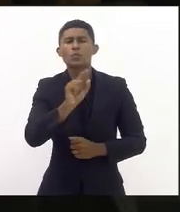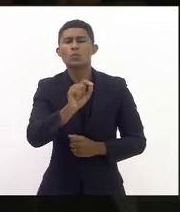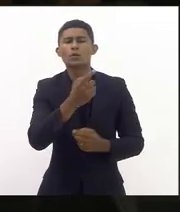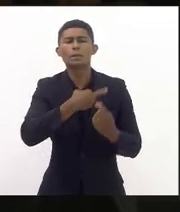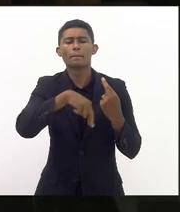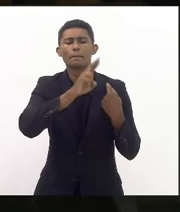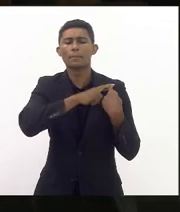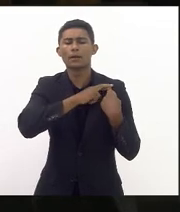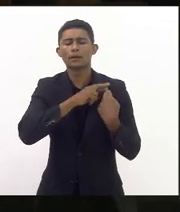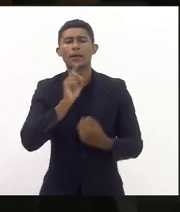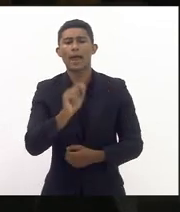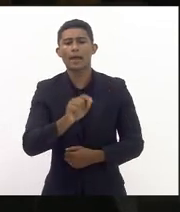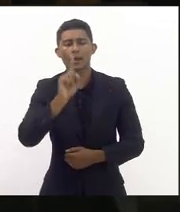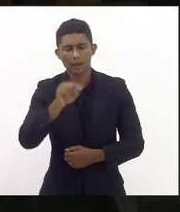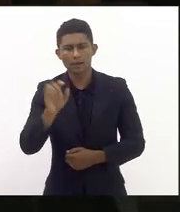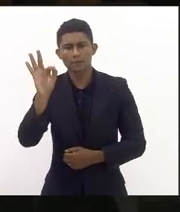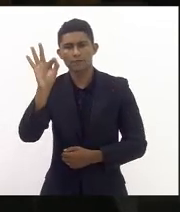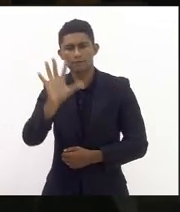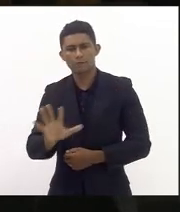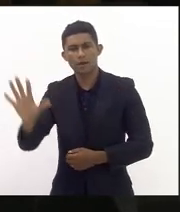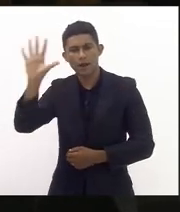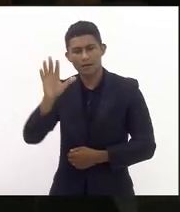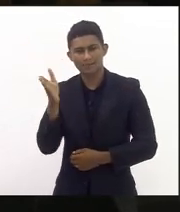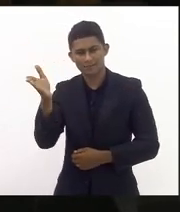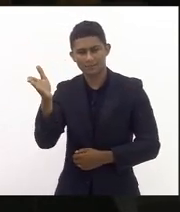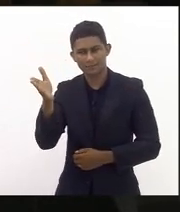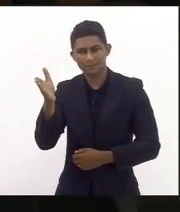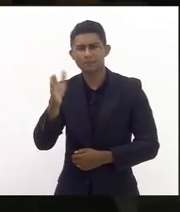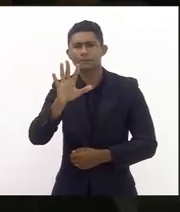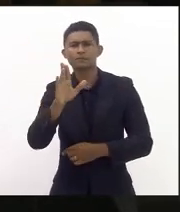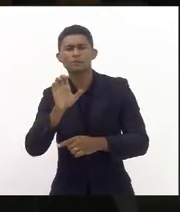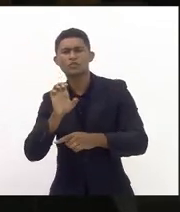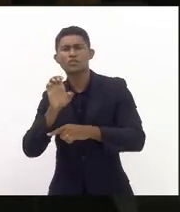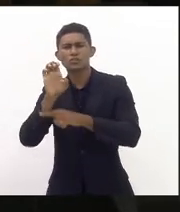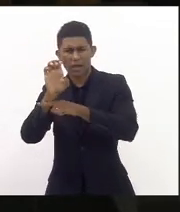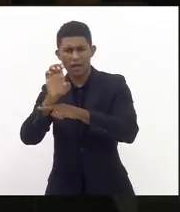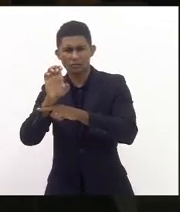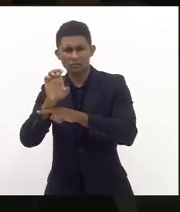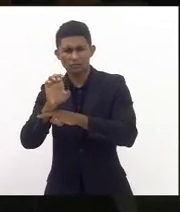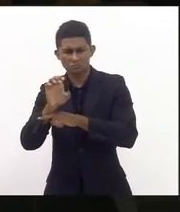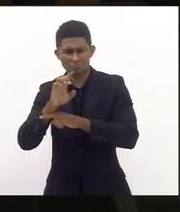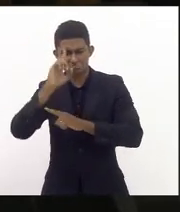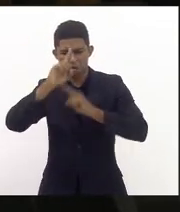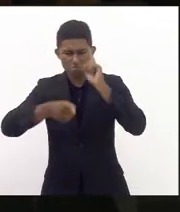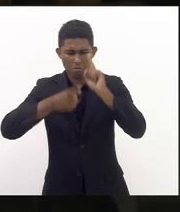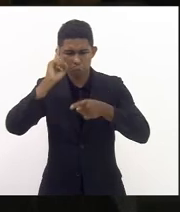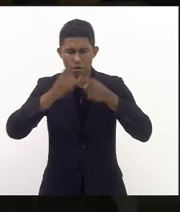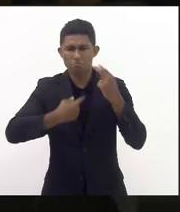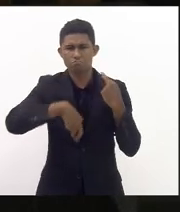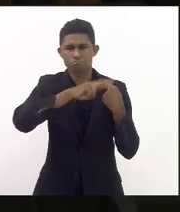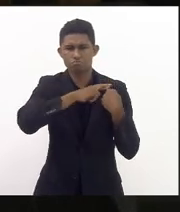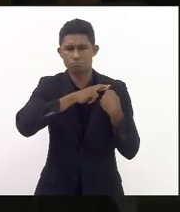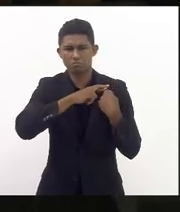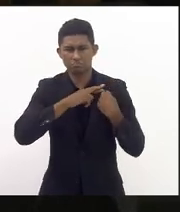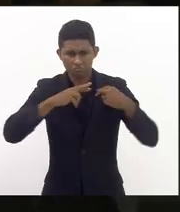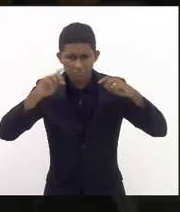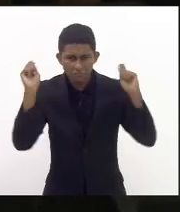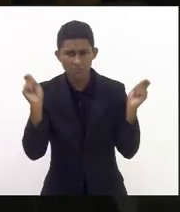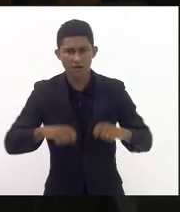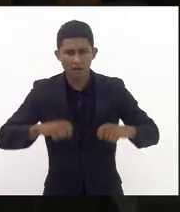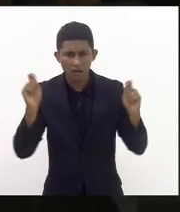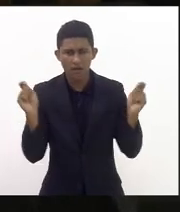jurisdição da União. Nenhum Estado tem poderes jurisdicionais